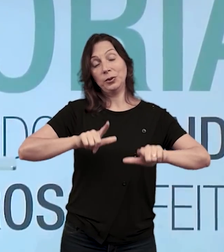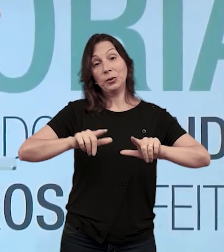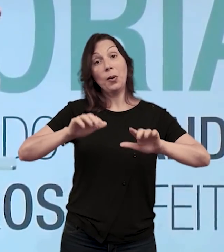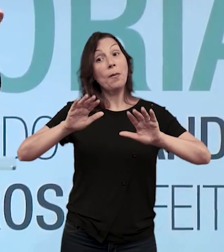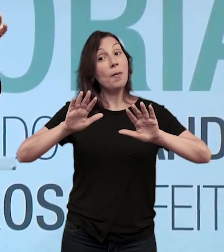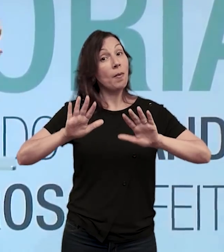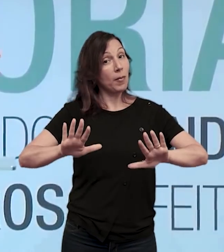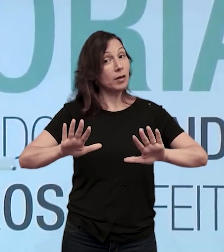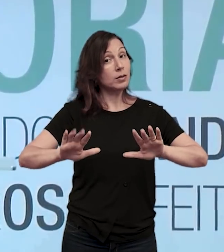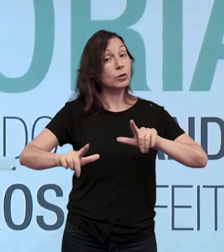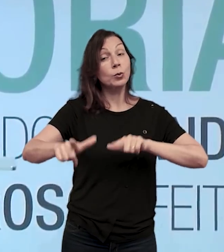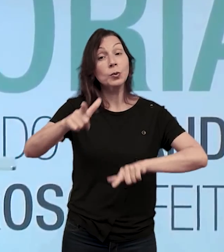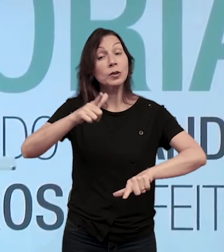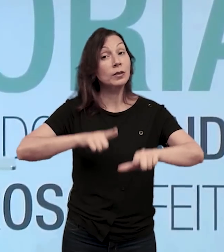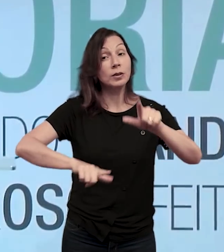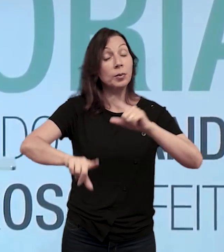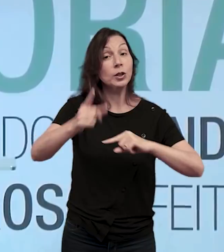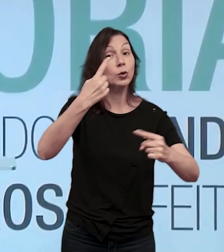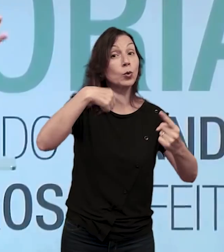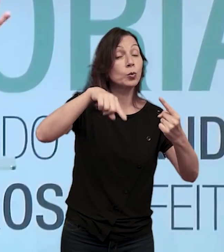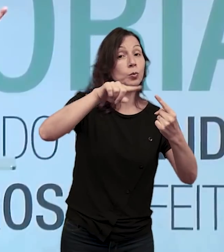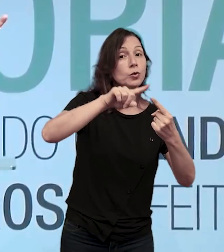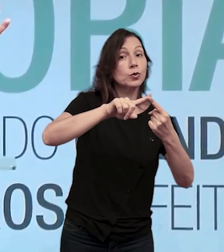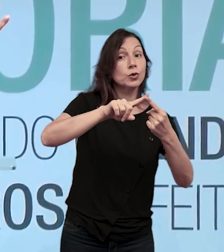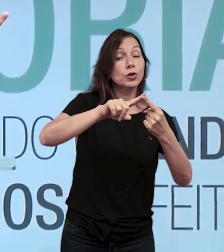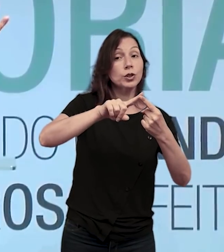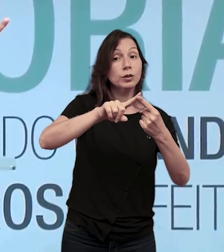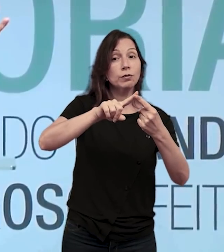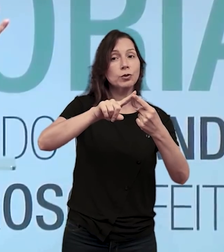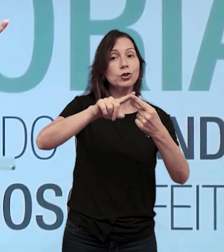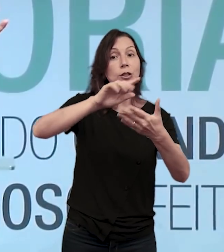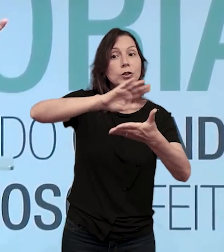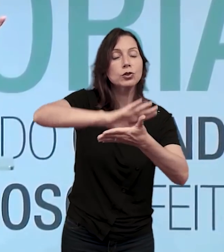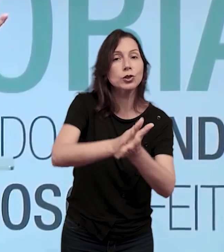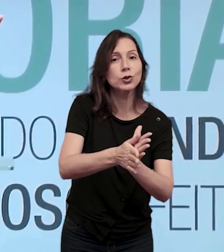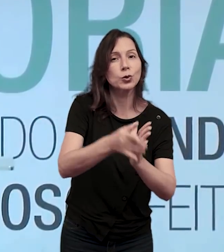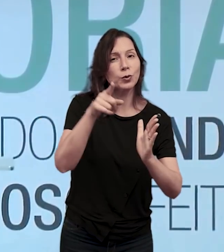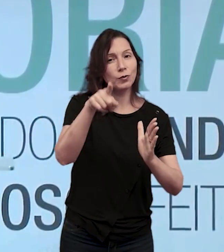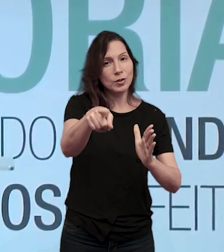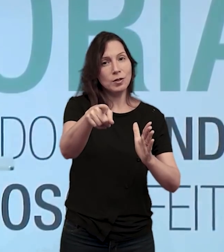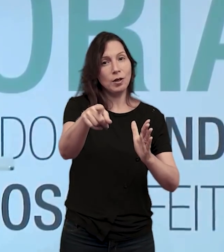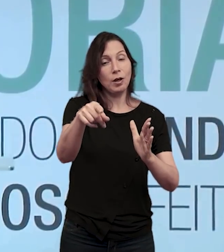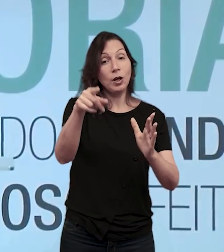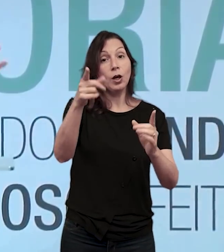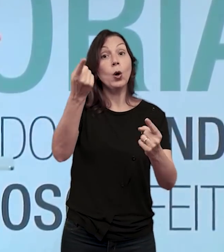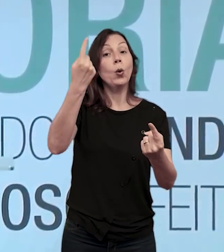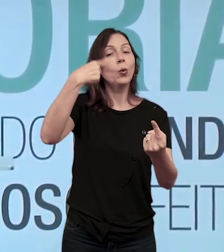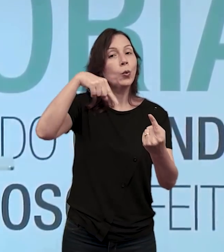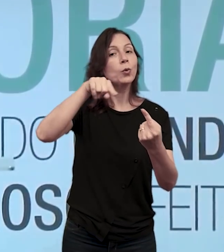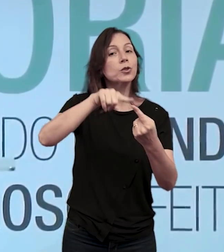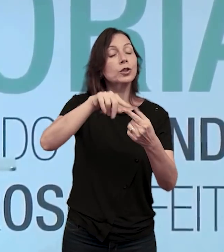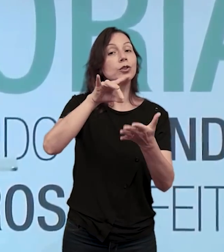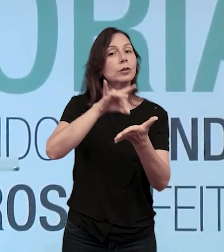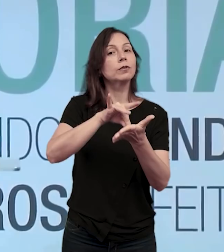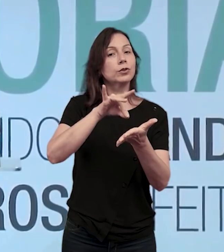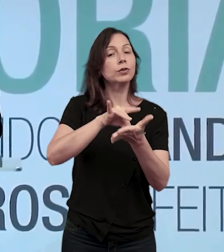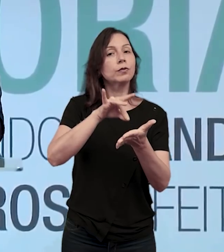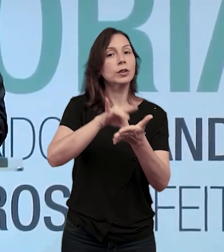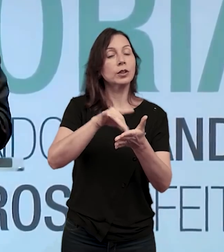Mas não é para destruir você, é para manter você humilde,